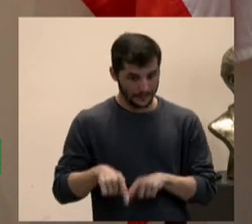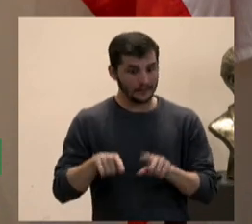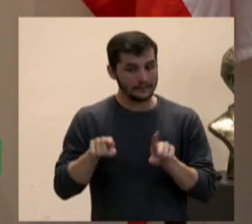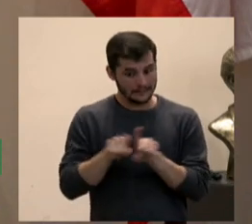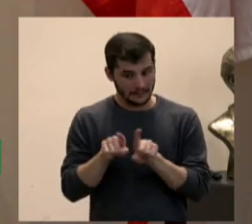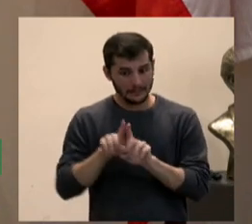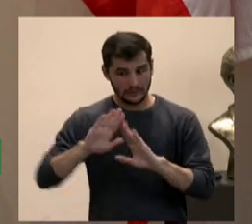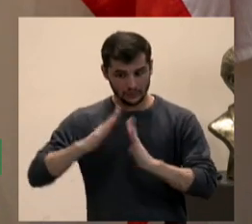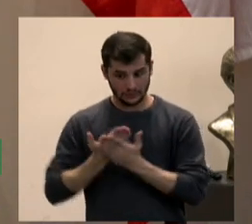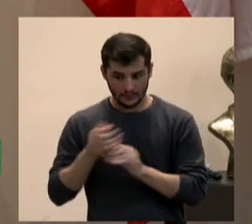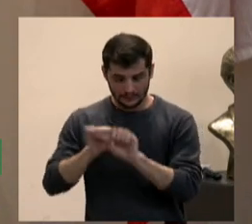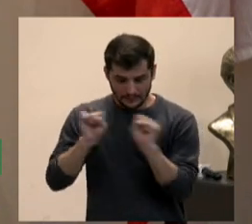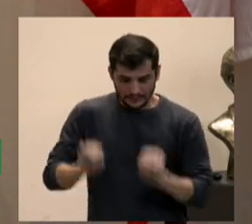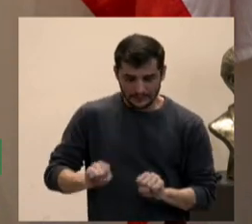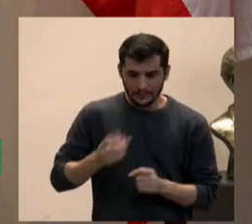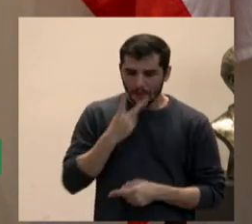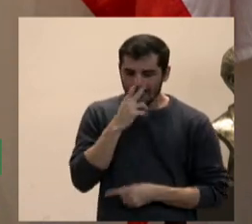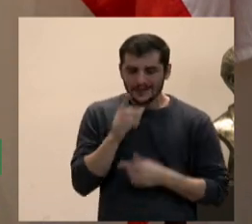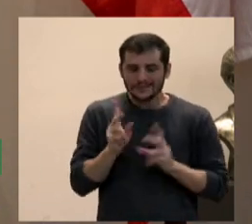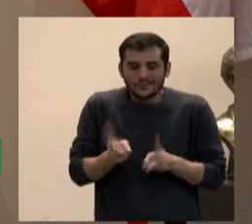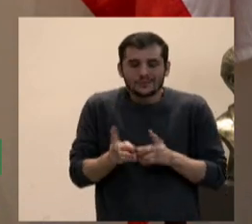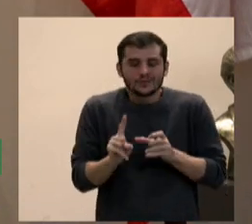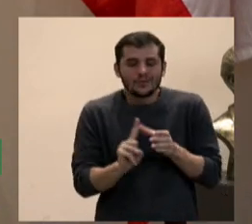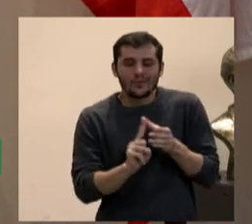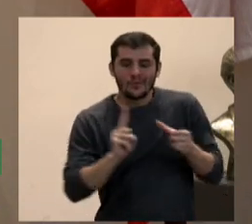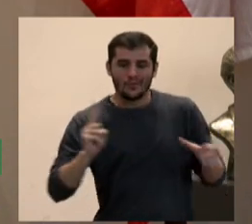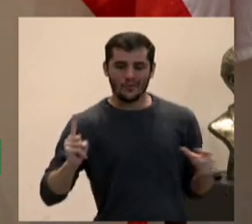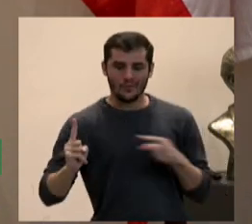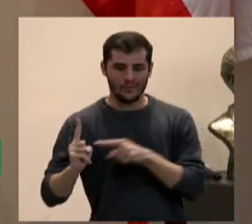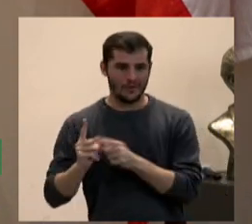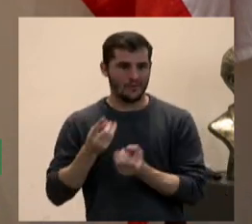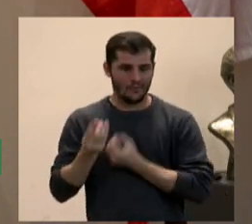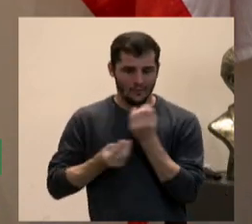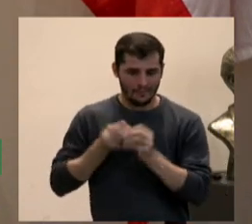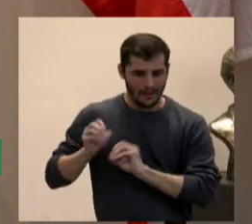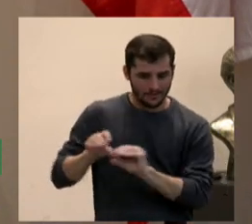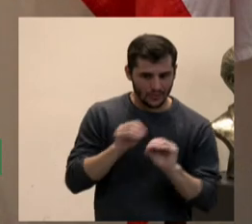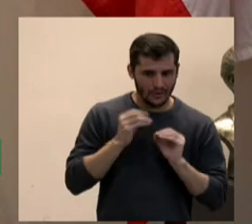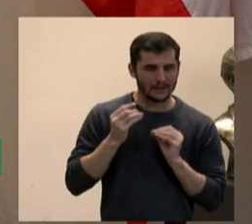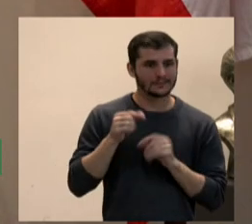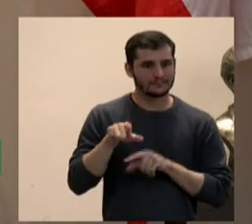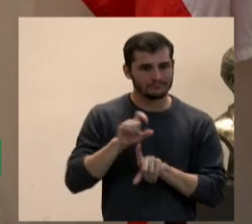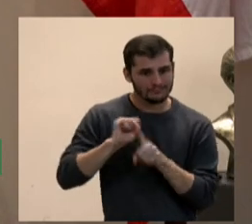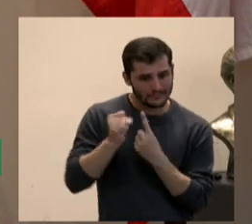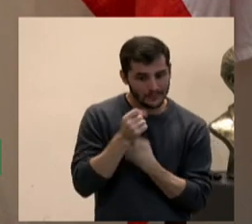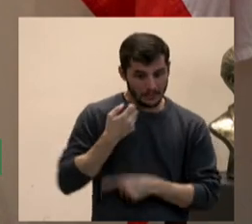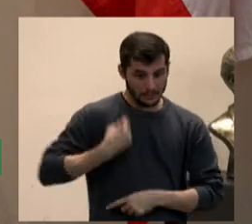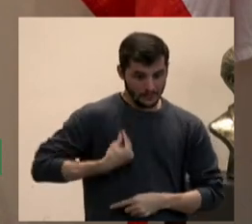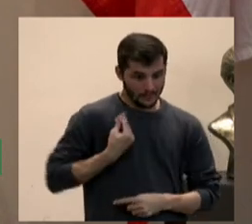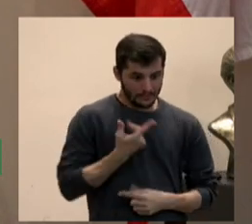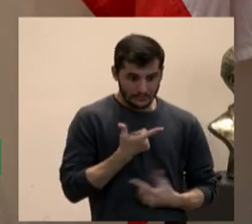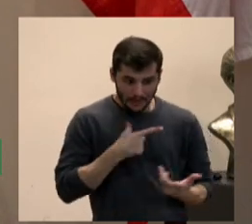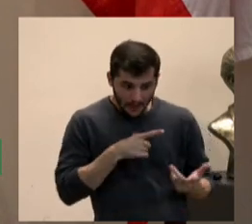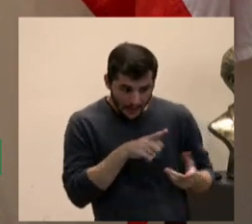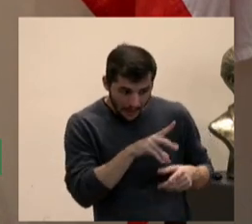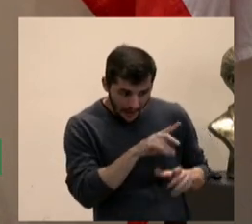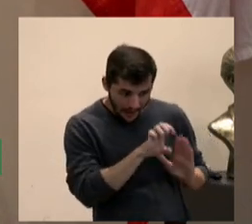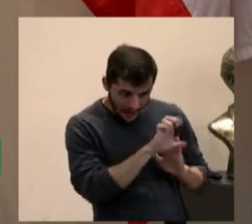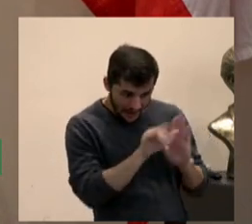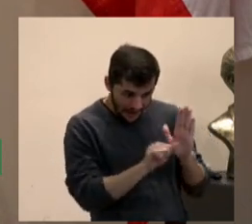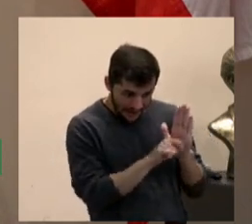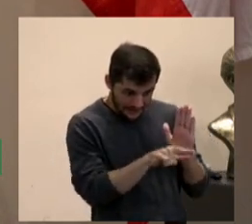e negação do direito à educação. Portanto, por essa dimensão, não vai acabar. A gente pode fazer concurso